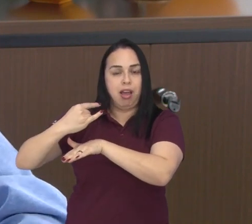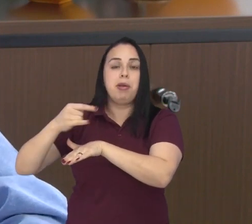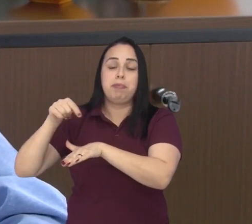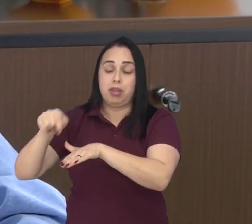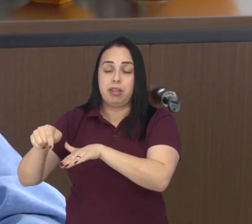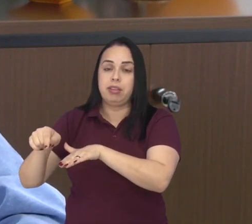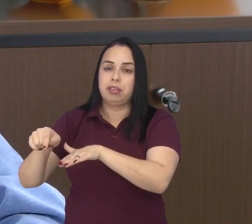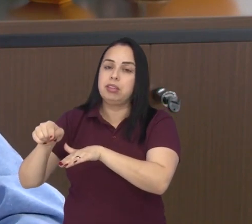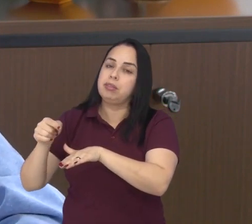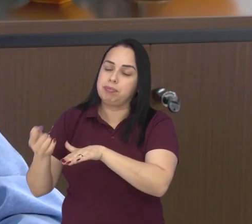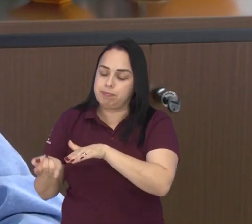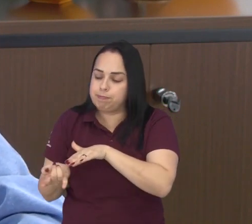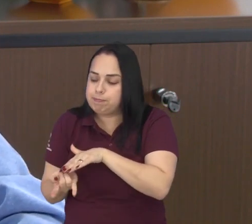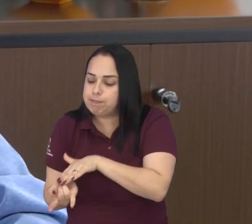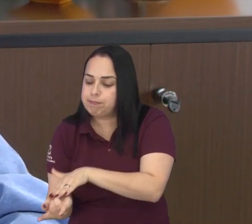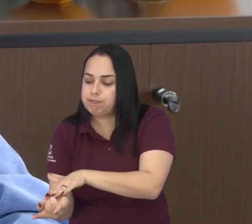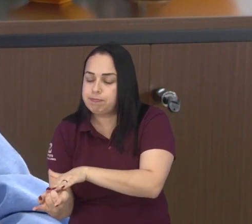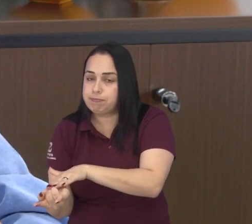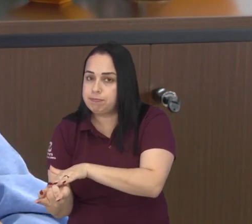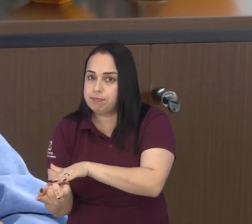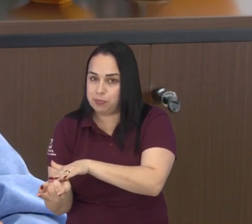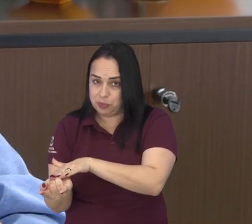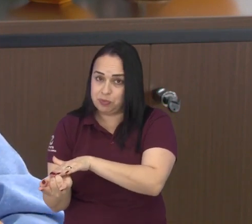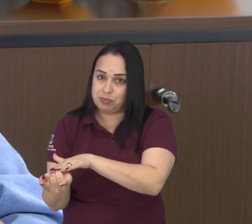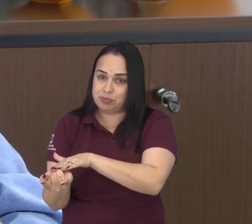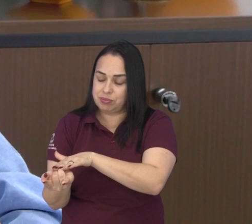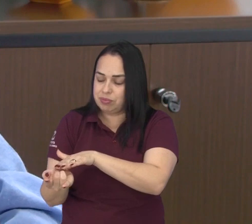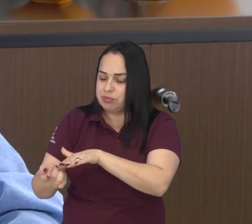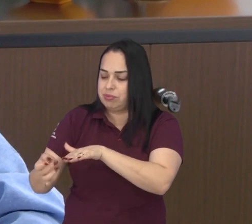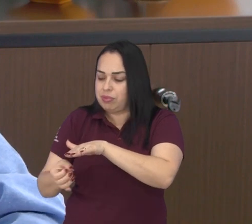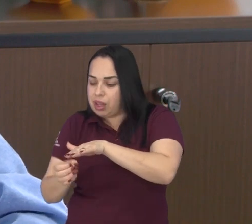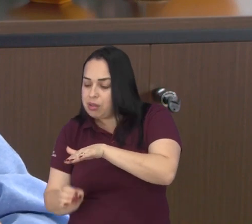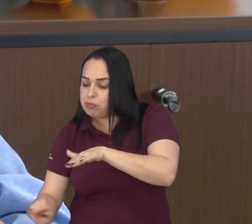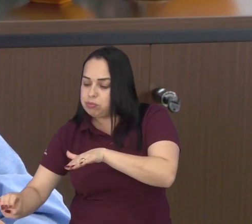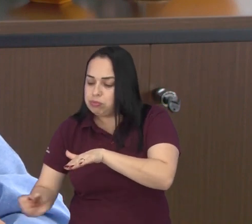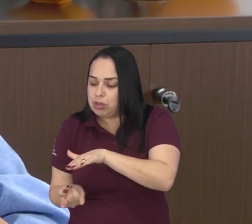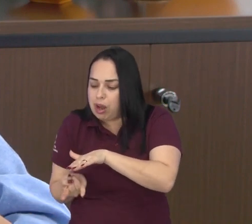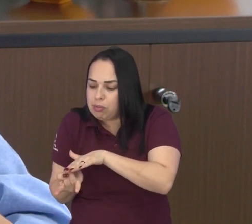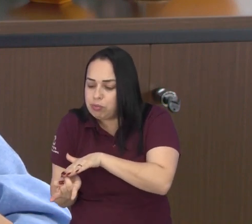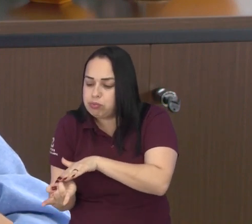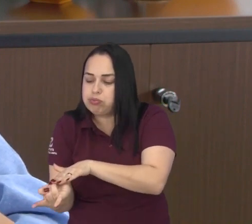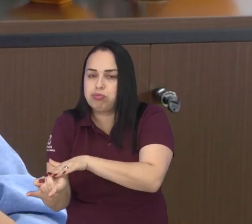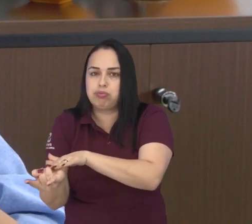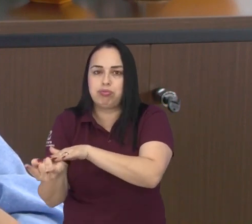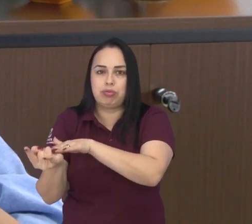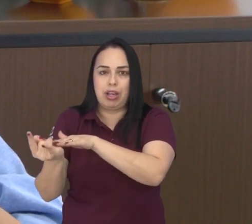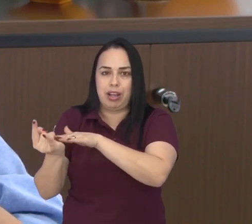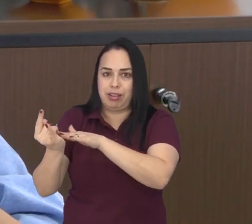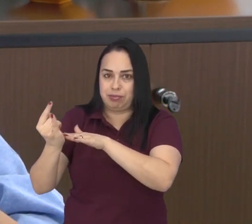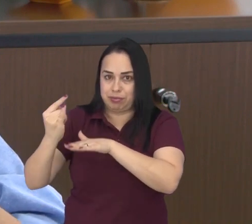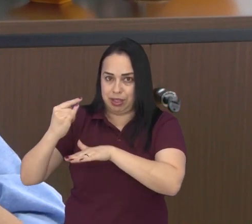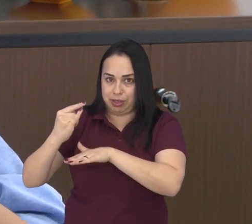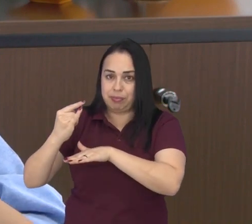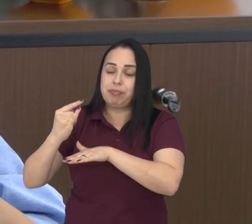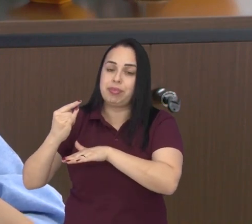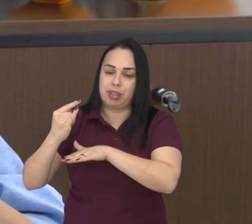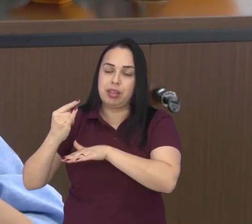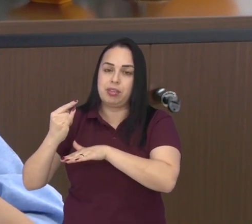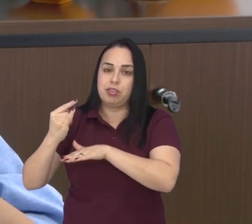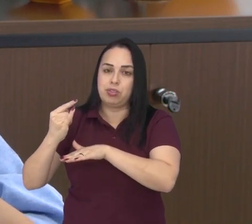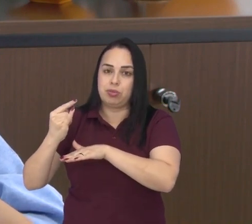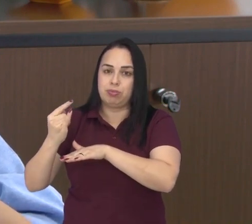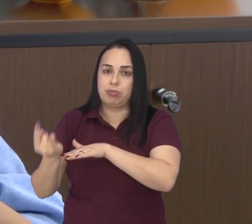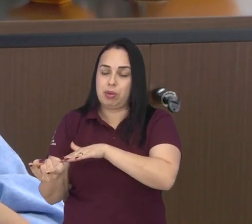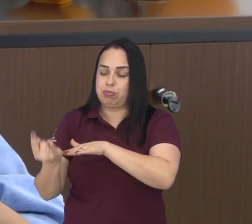toda a plataforma que está lá subterrânea, ele faz o levantamento, o içamento, né, a gente issa aquilo